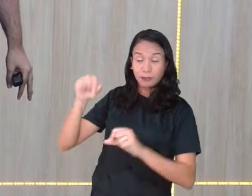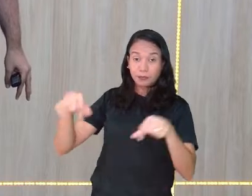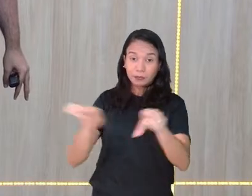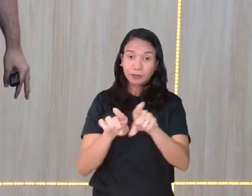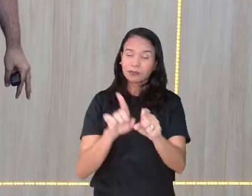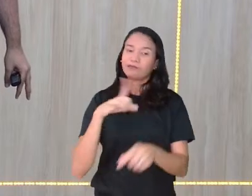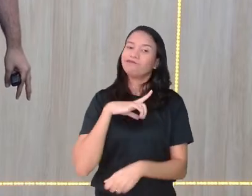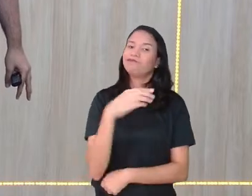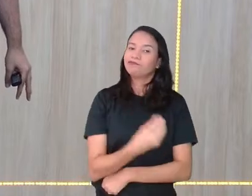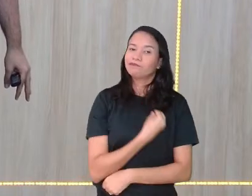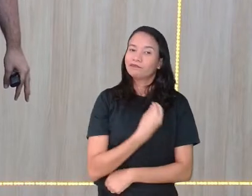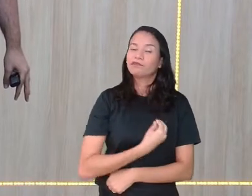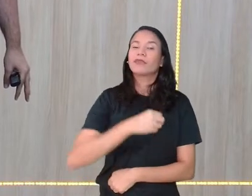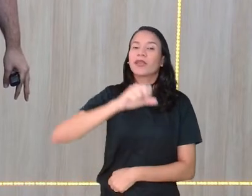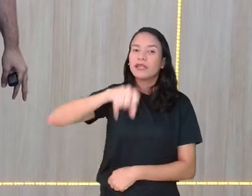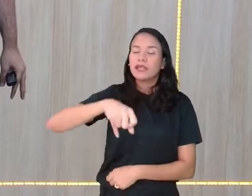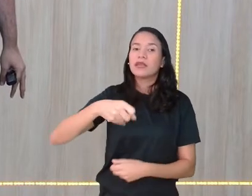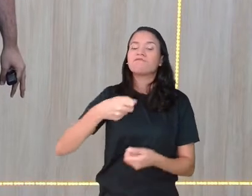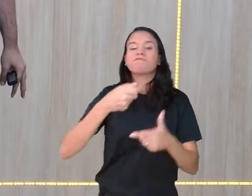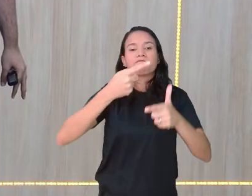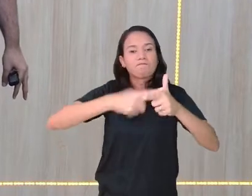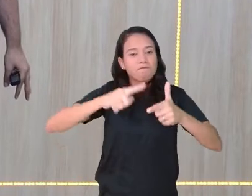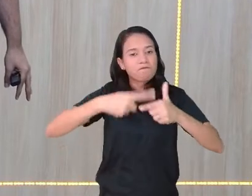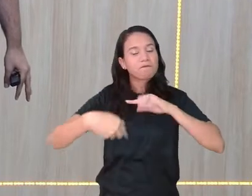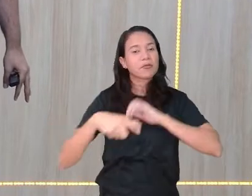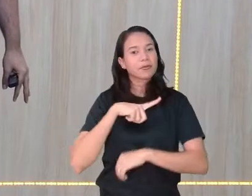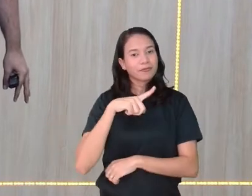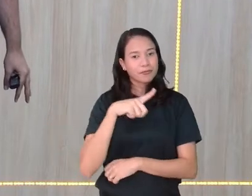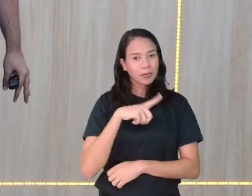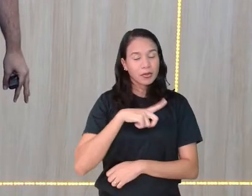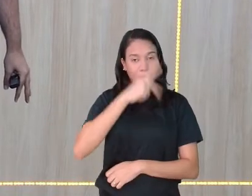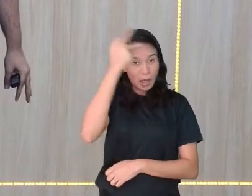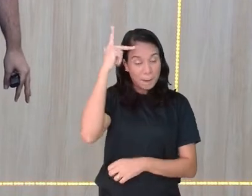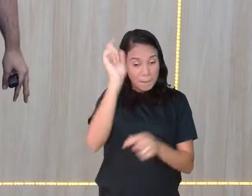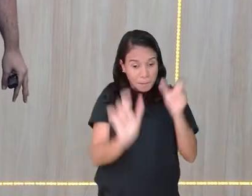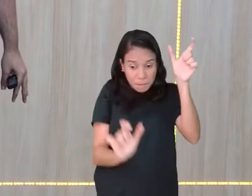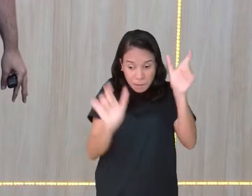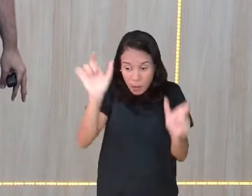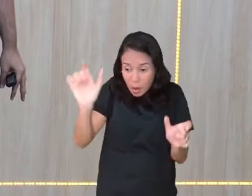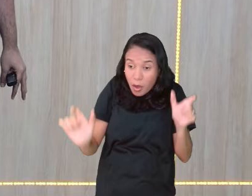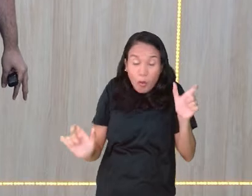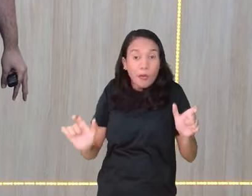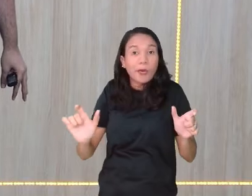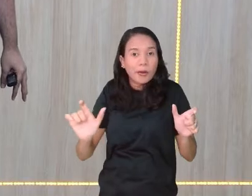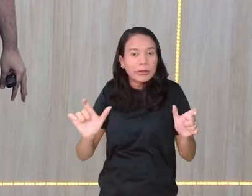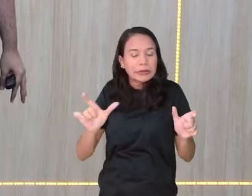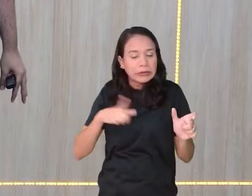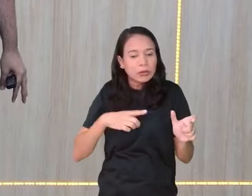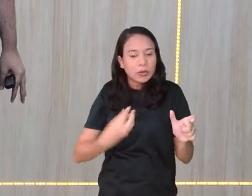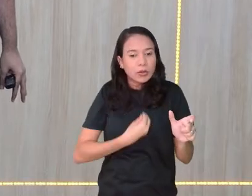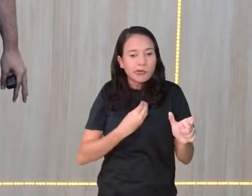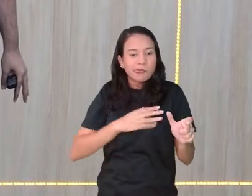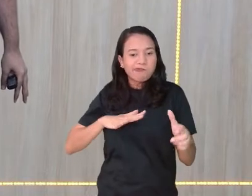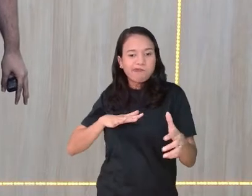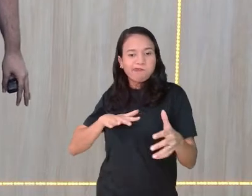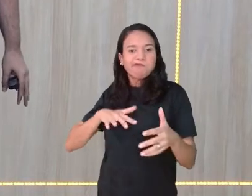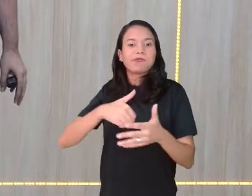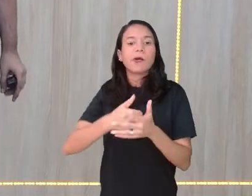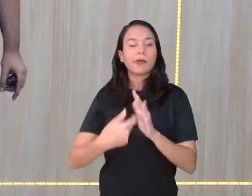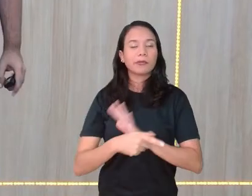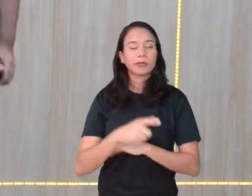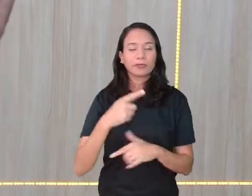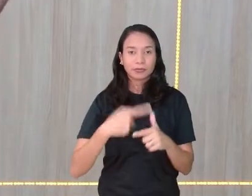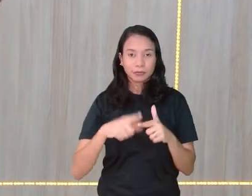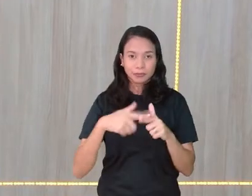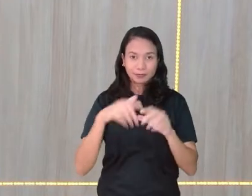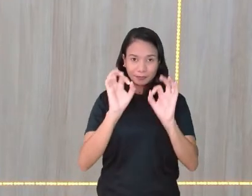que vão existir alguns problemas em que essas pessoas vão enfrentar. Beleza,